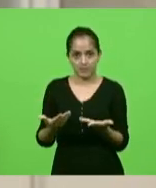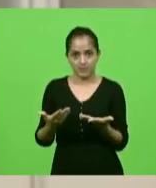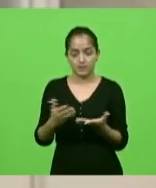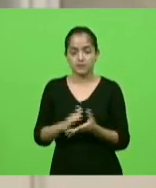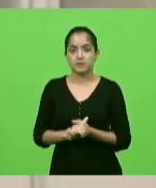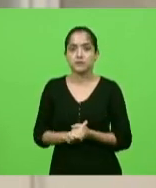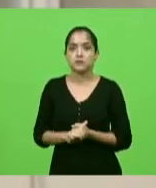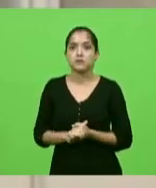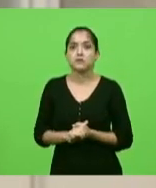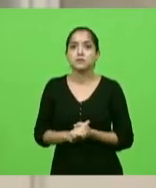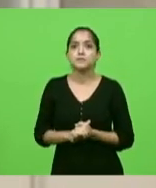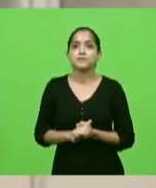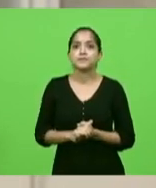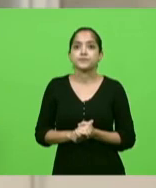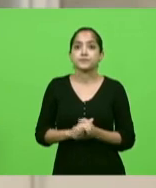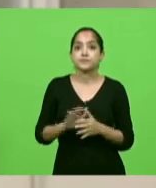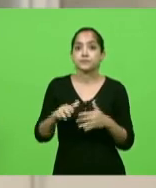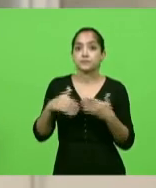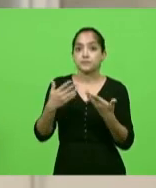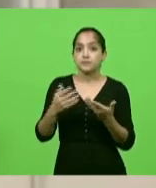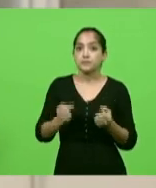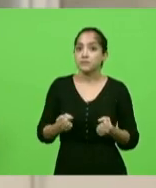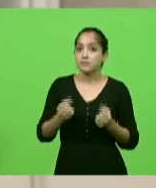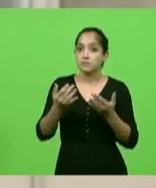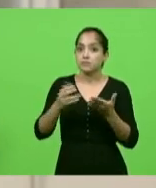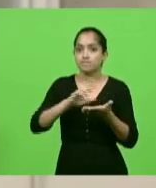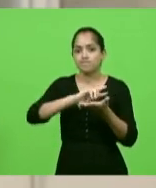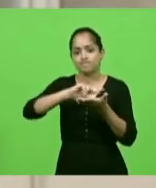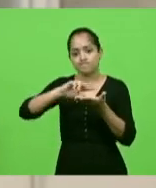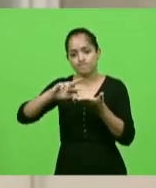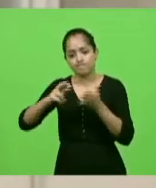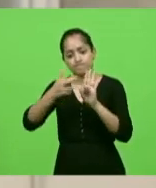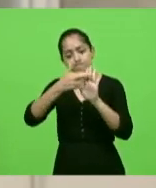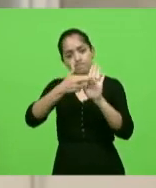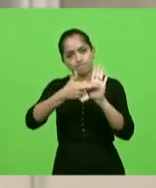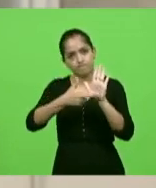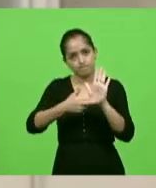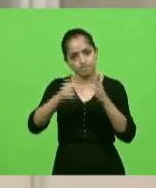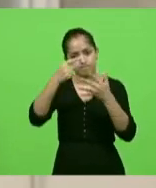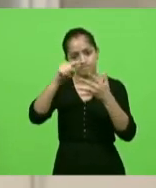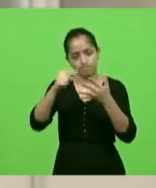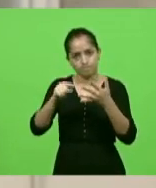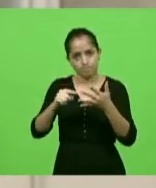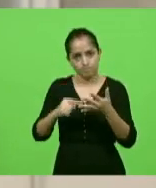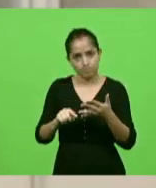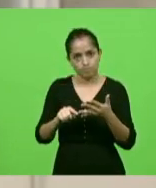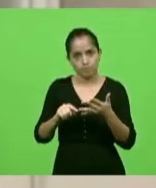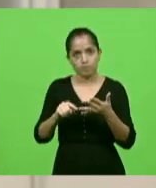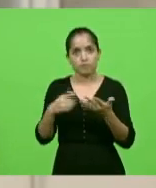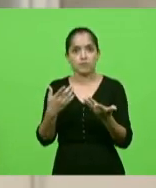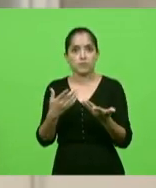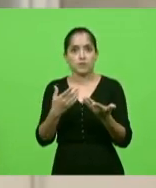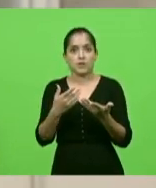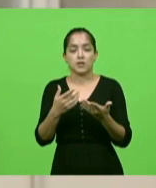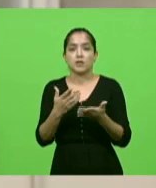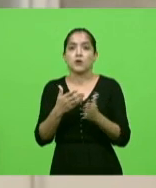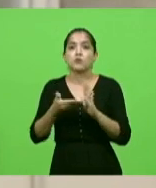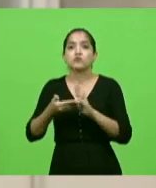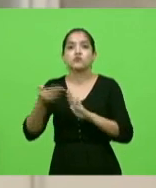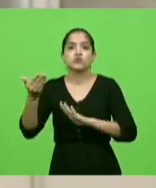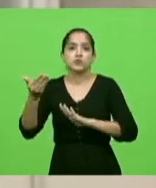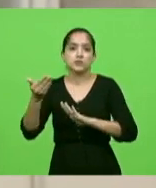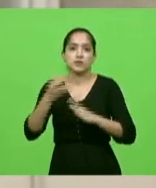decorrente da pandemia embora dispense uma série de requisitos não desobriga o gestor público